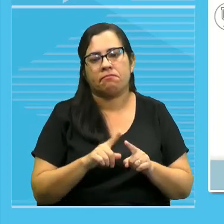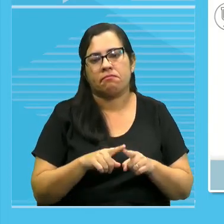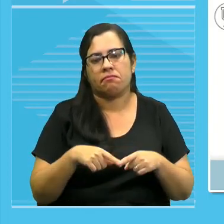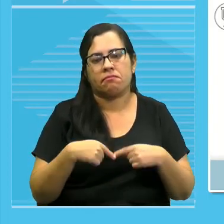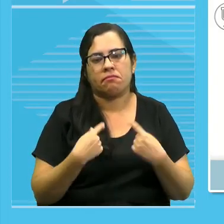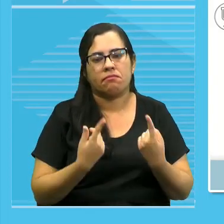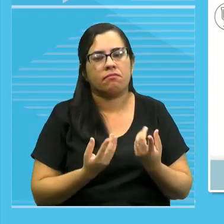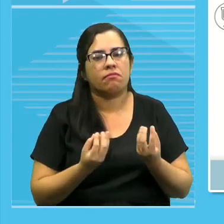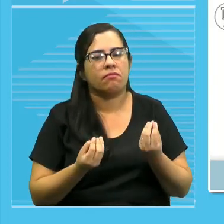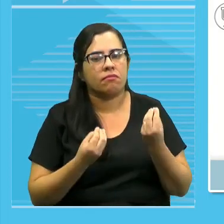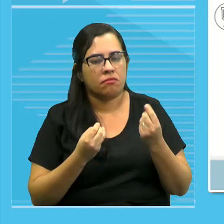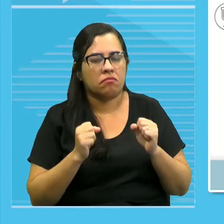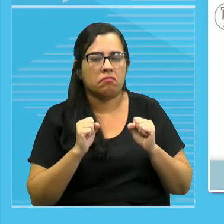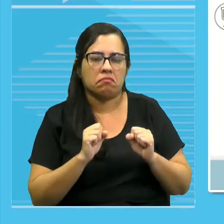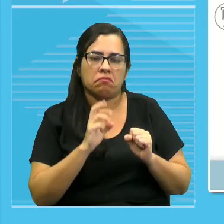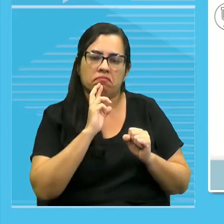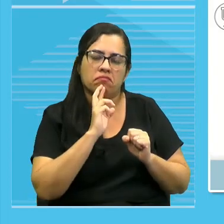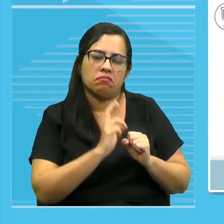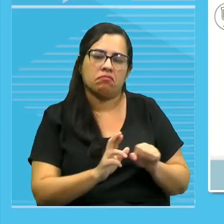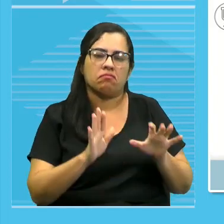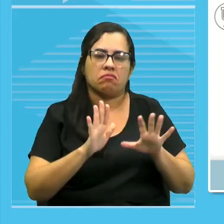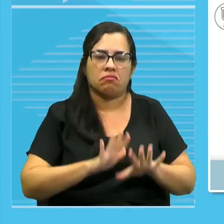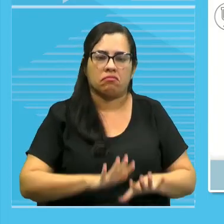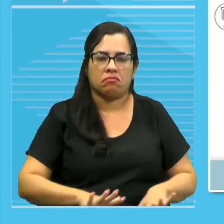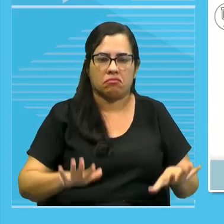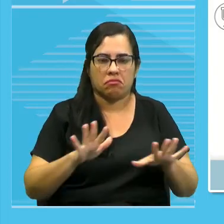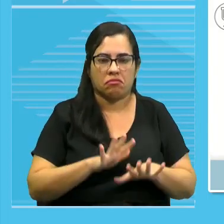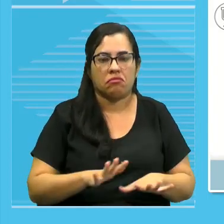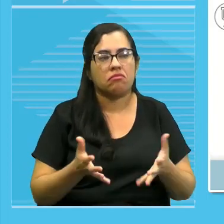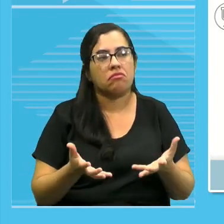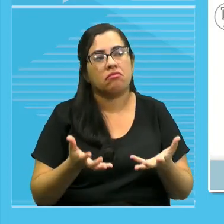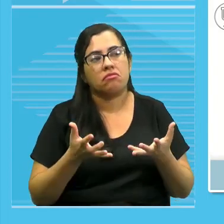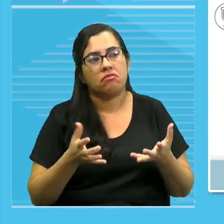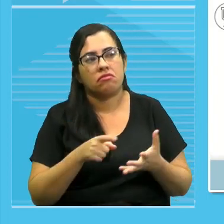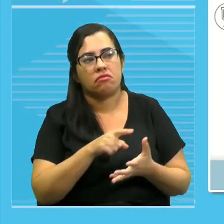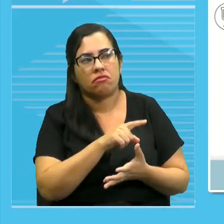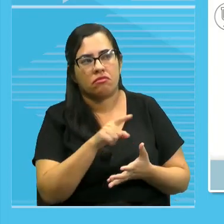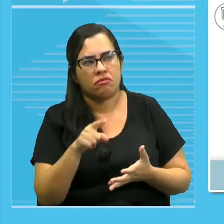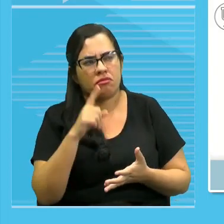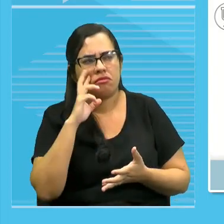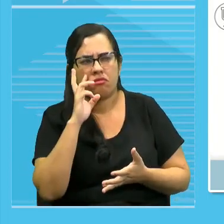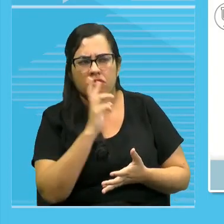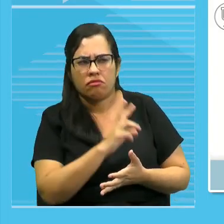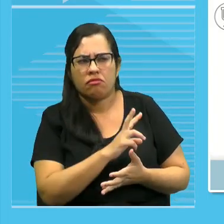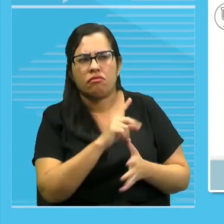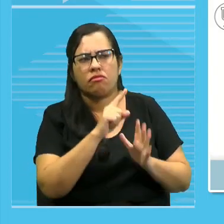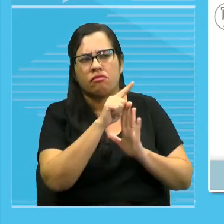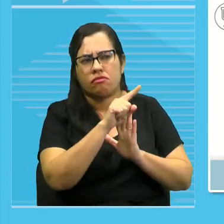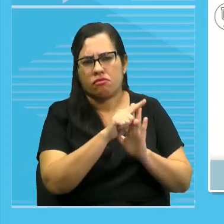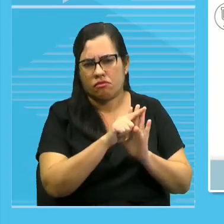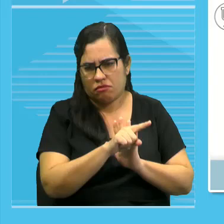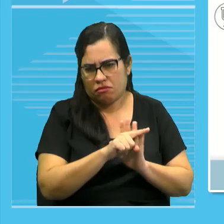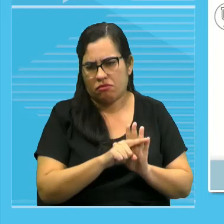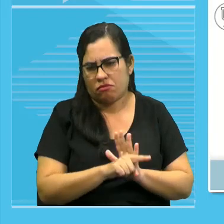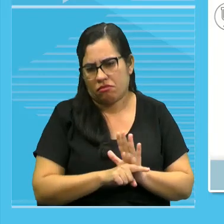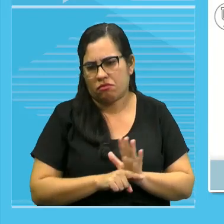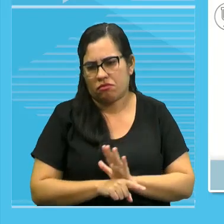fazer com tranquilidade aqui eu queria o seguinte que vocês observassem né